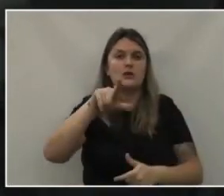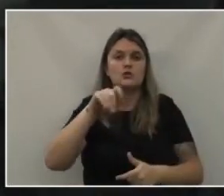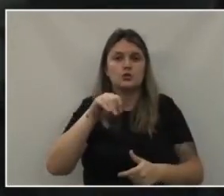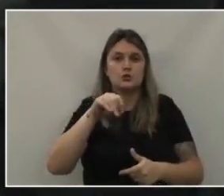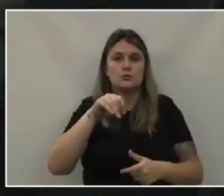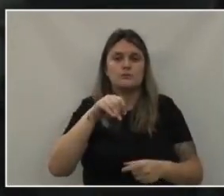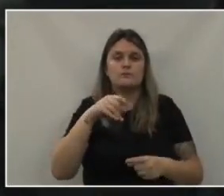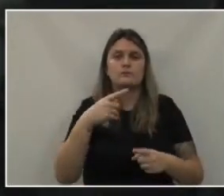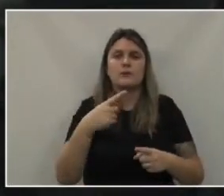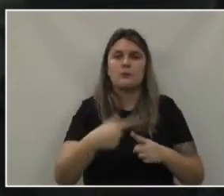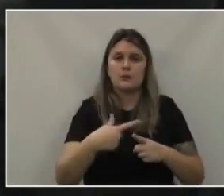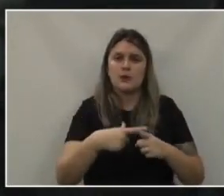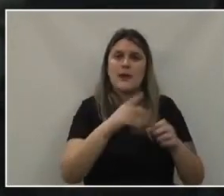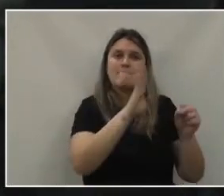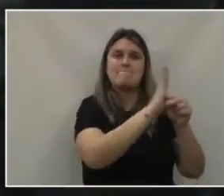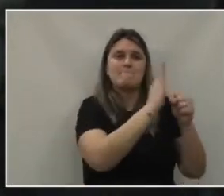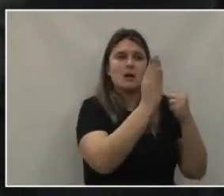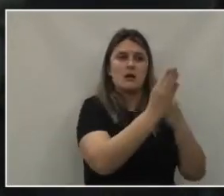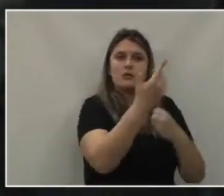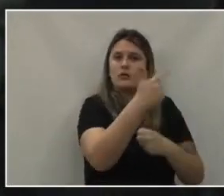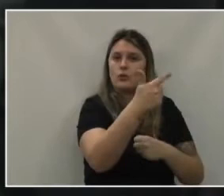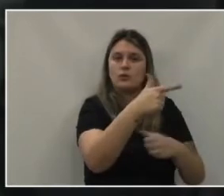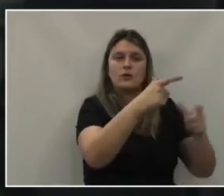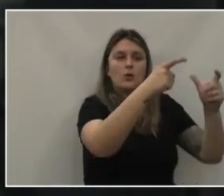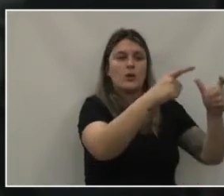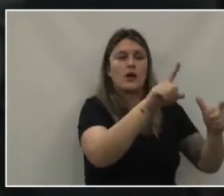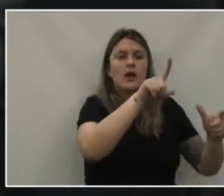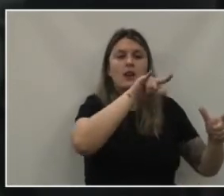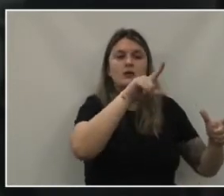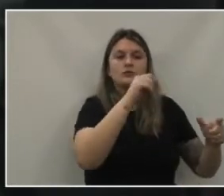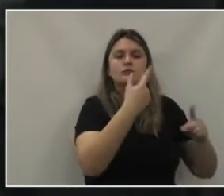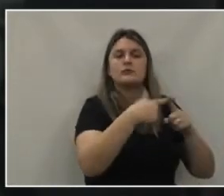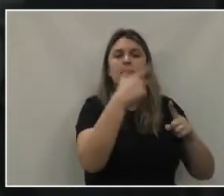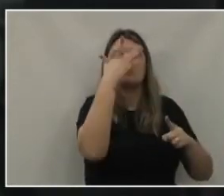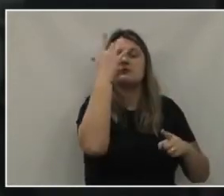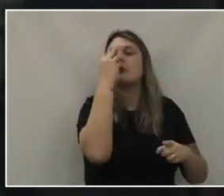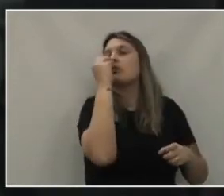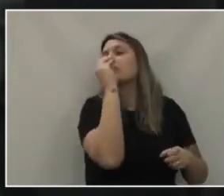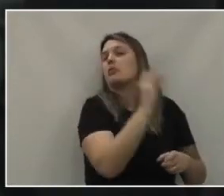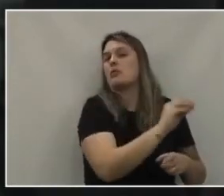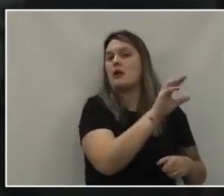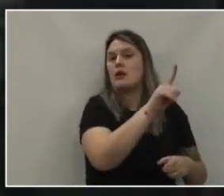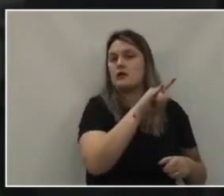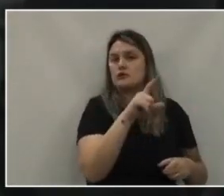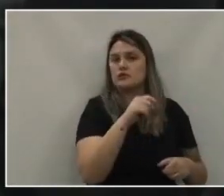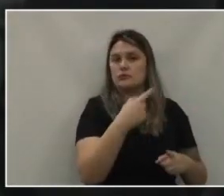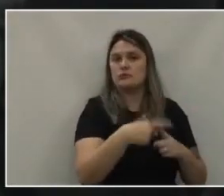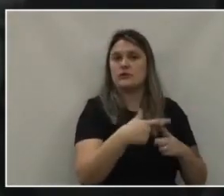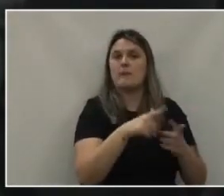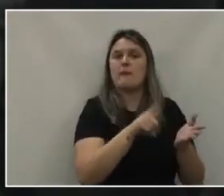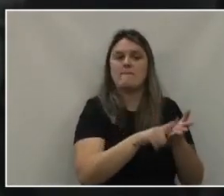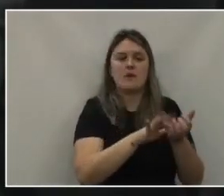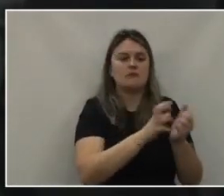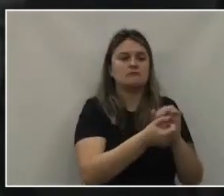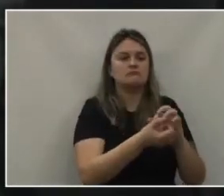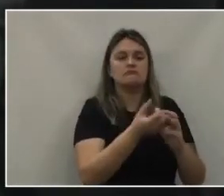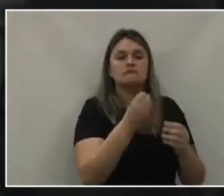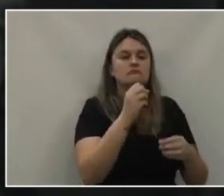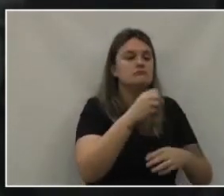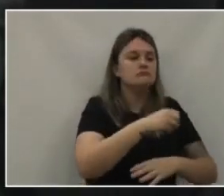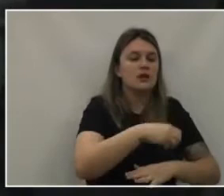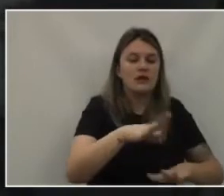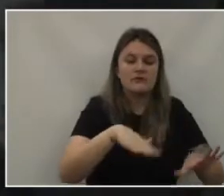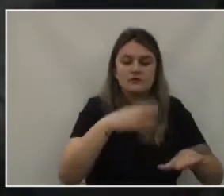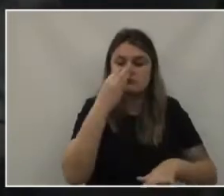cidade, inclusive nos bairros. Se não tem lixeira, onde que as pessoas vão colocar o lixo, o papel, alguma coisa?